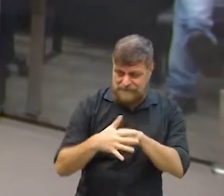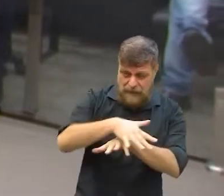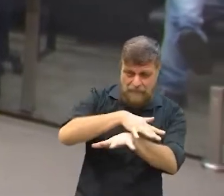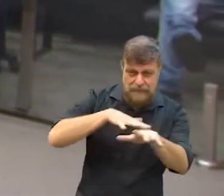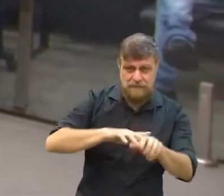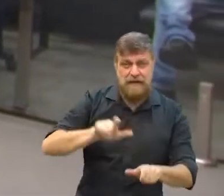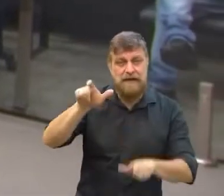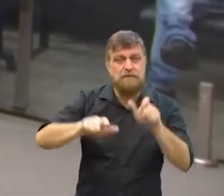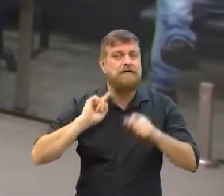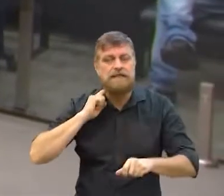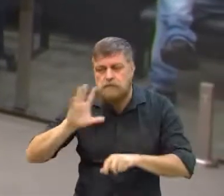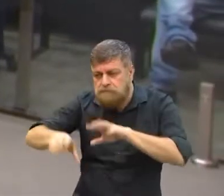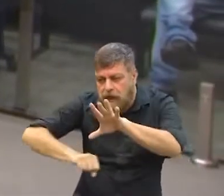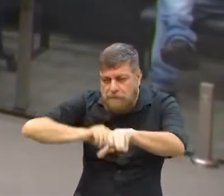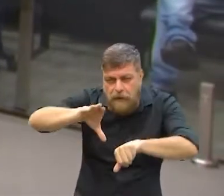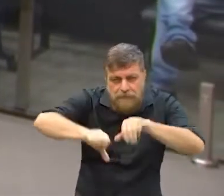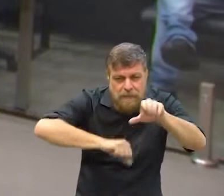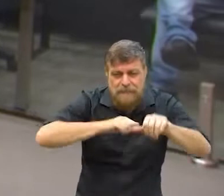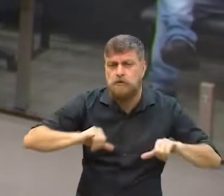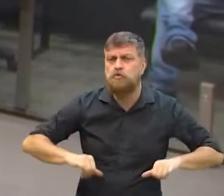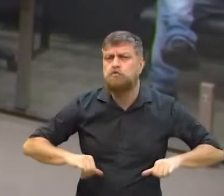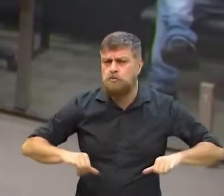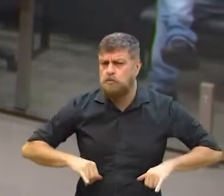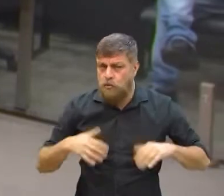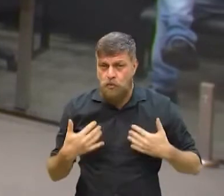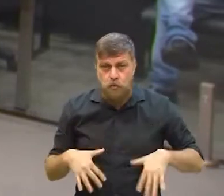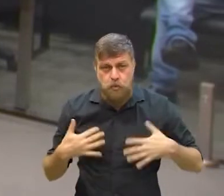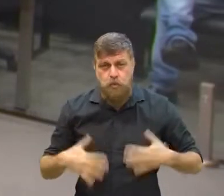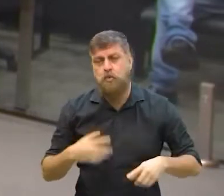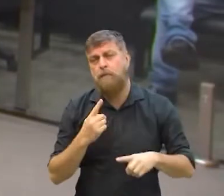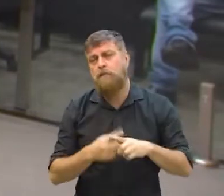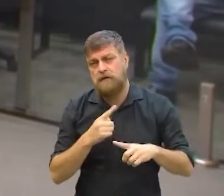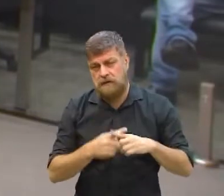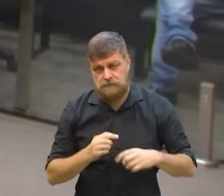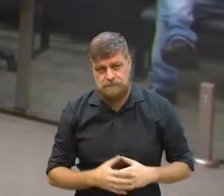os catadores foi um segmento que sofreu demais, porque